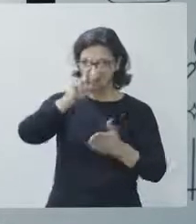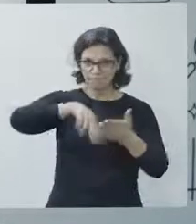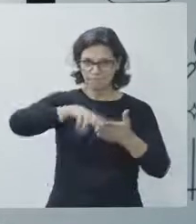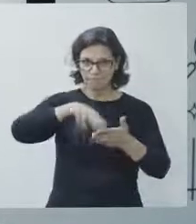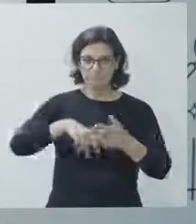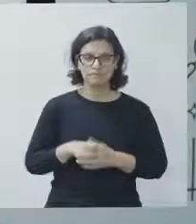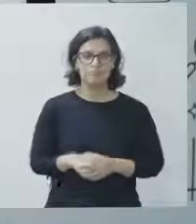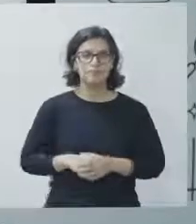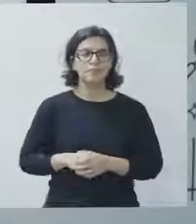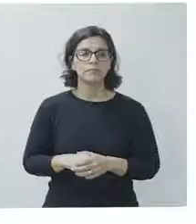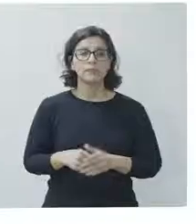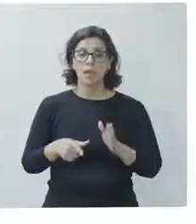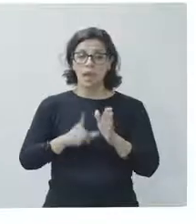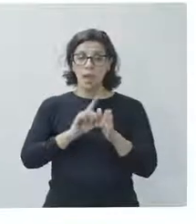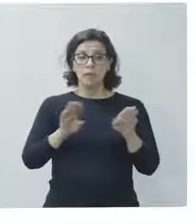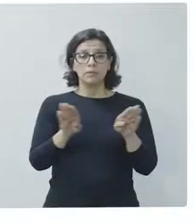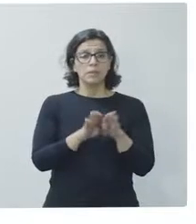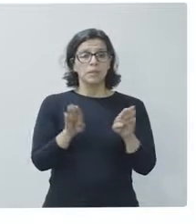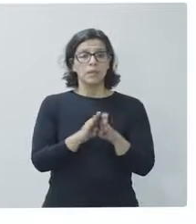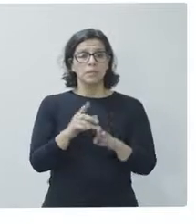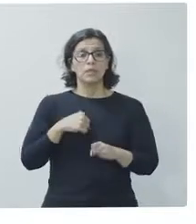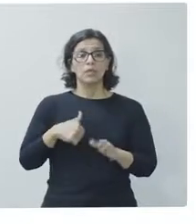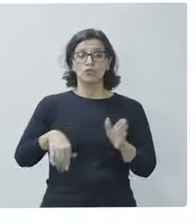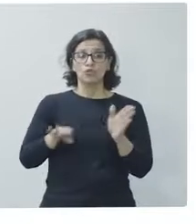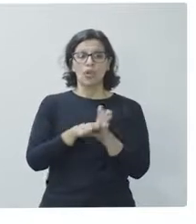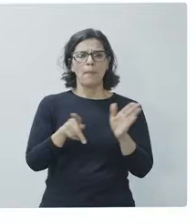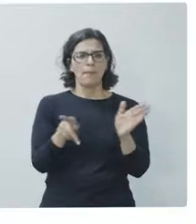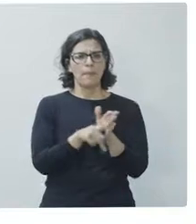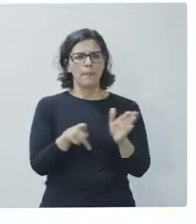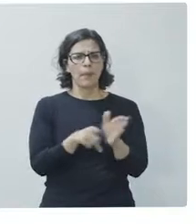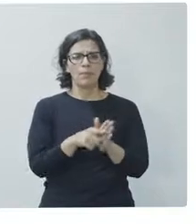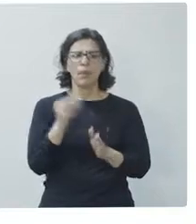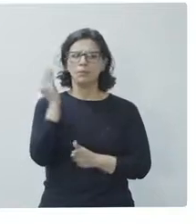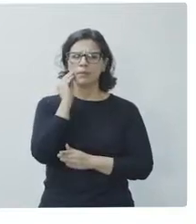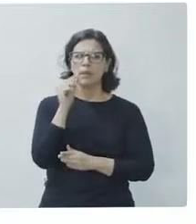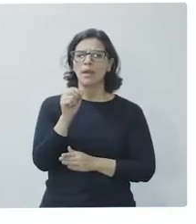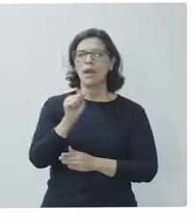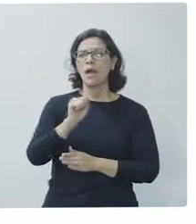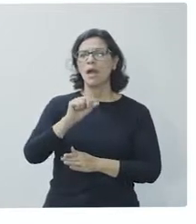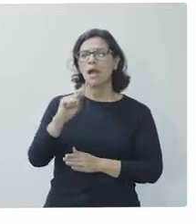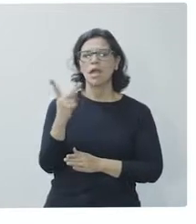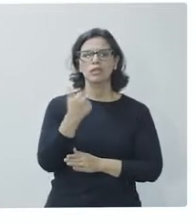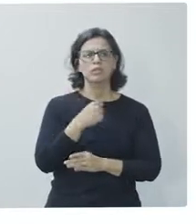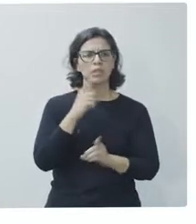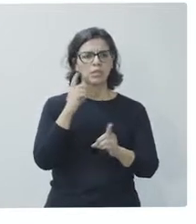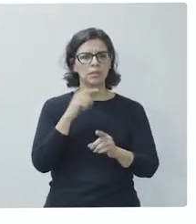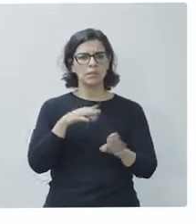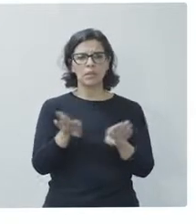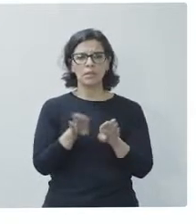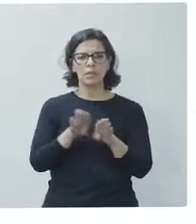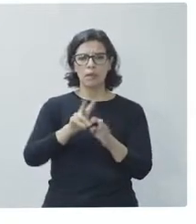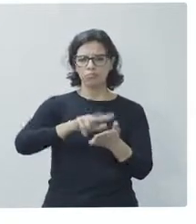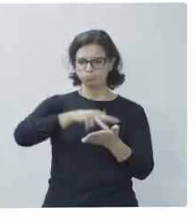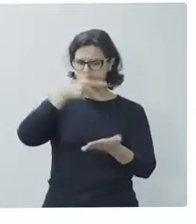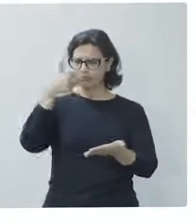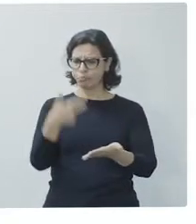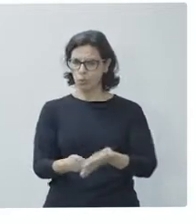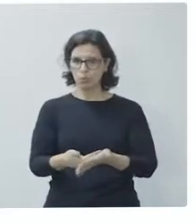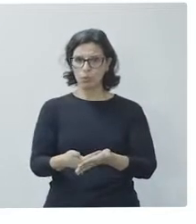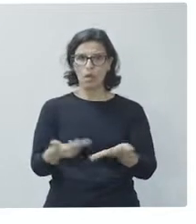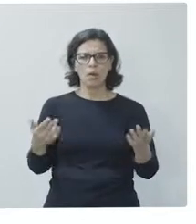só. Antes, porém, que chegassem a uma conclusão, a Franzina Acha tombou no